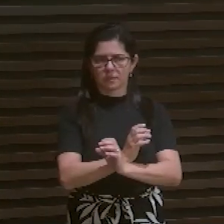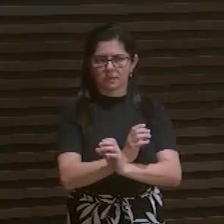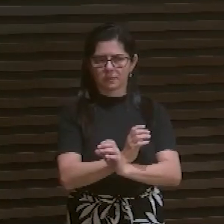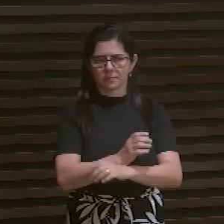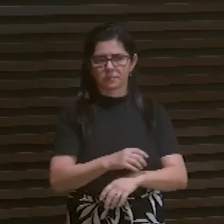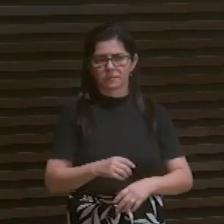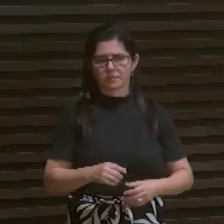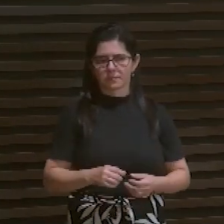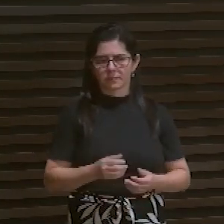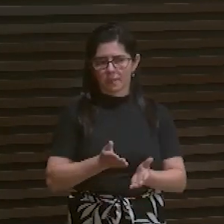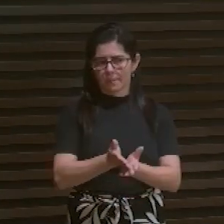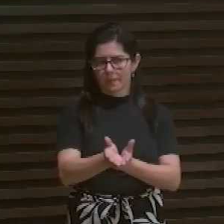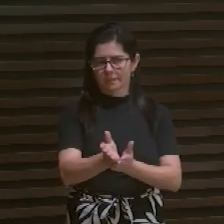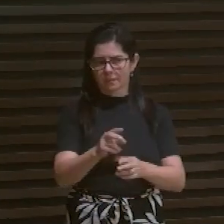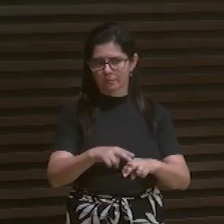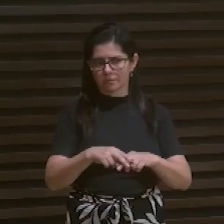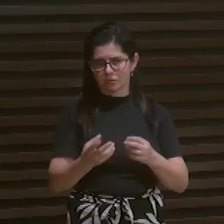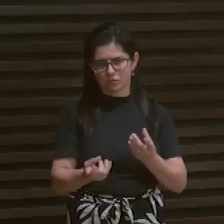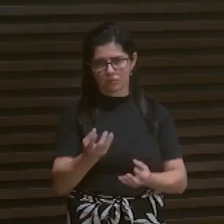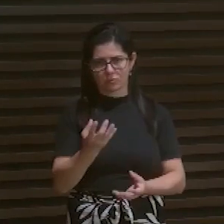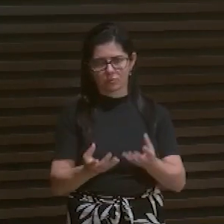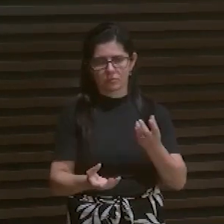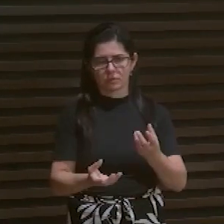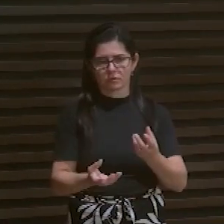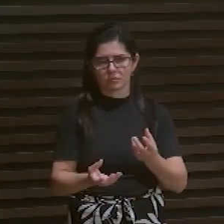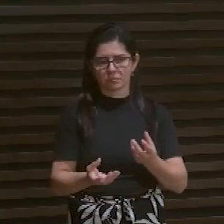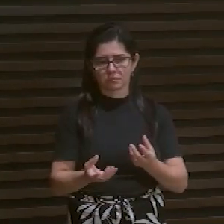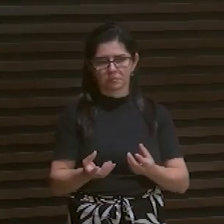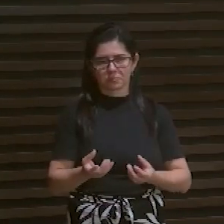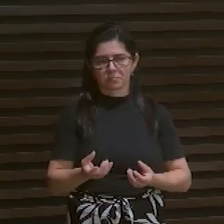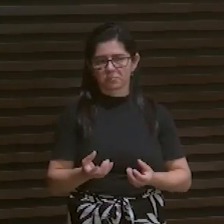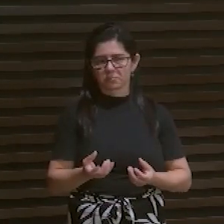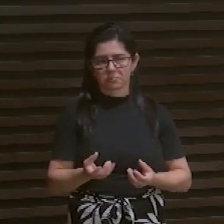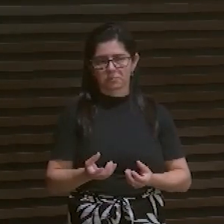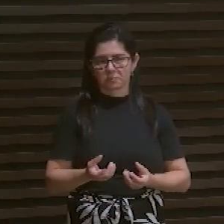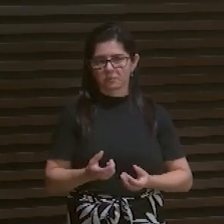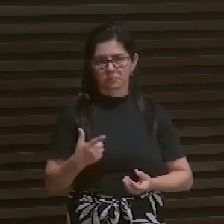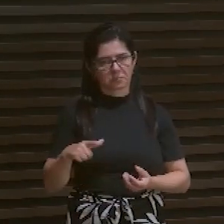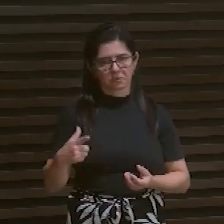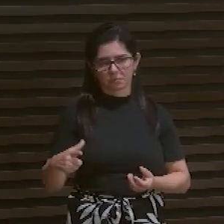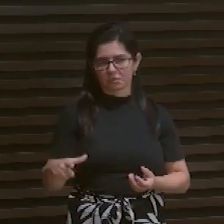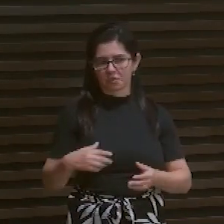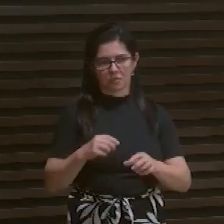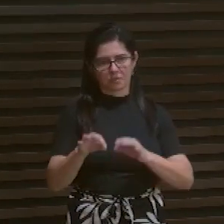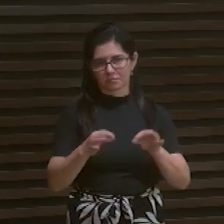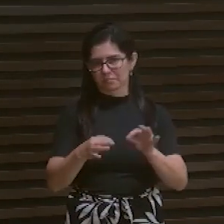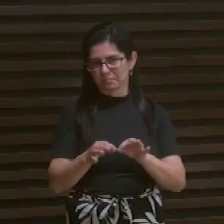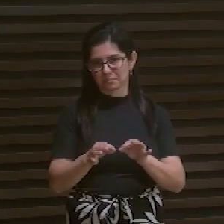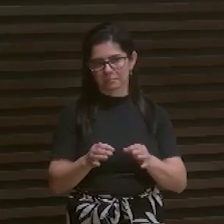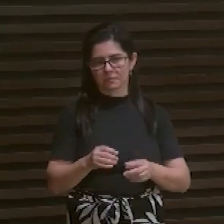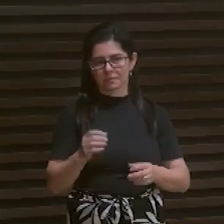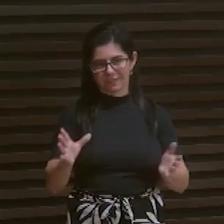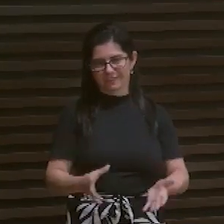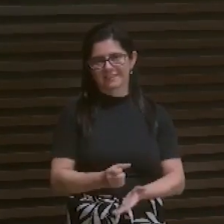fogo, e você não sobra nada, não sobra galardão para você. A palavra está falando aqui, será salvo como alguém